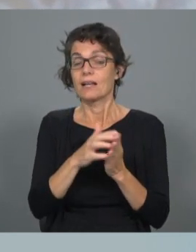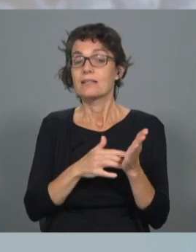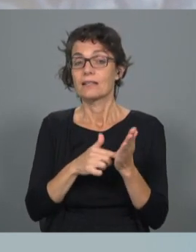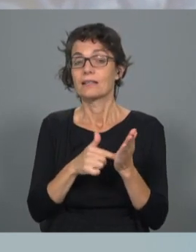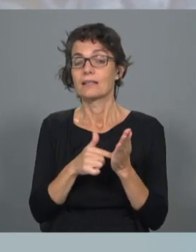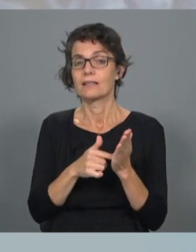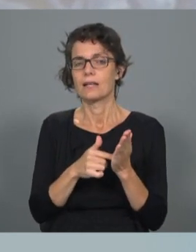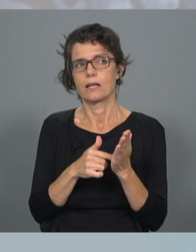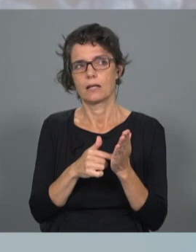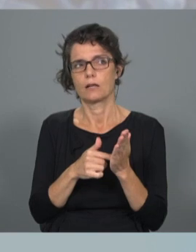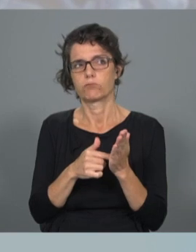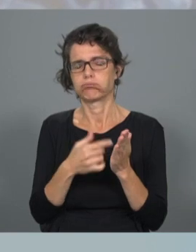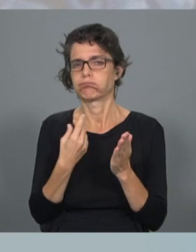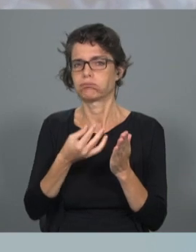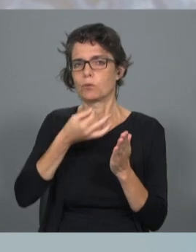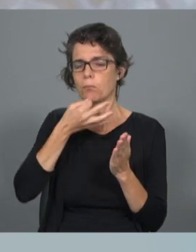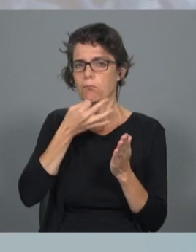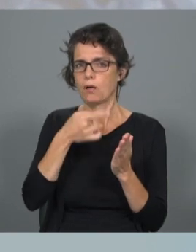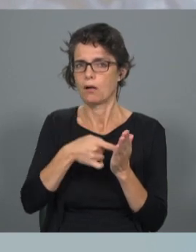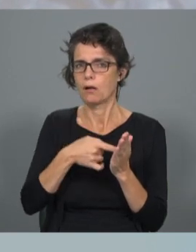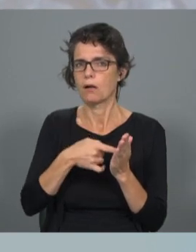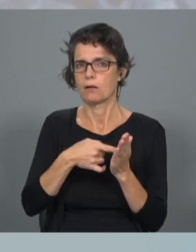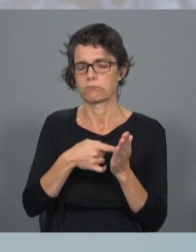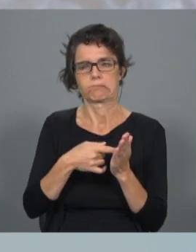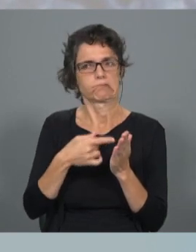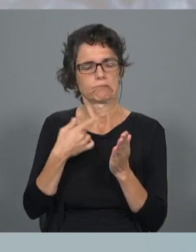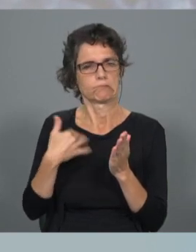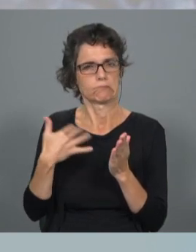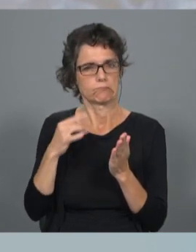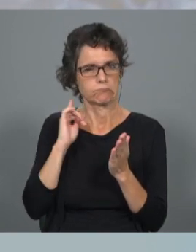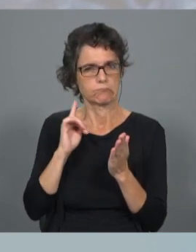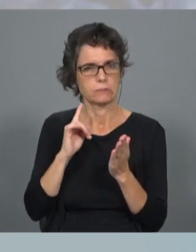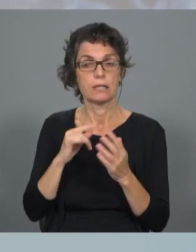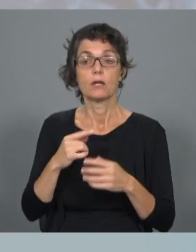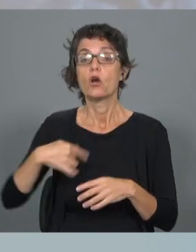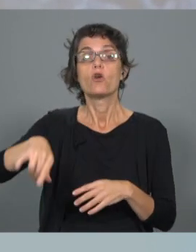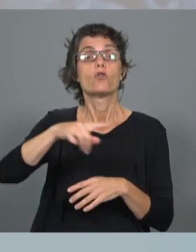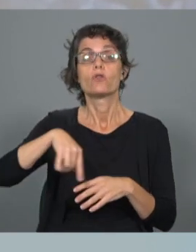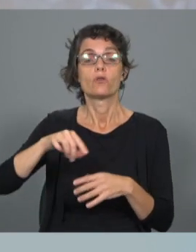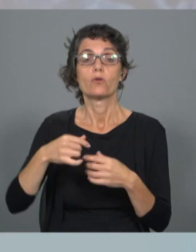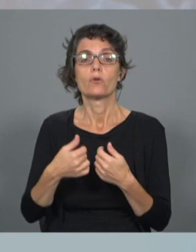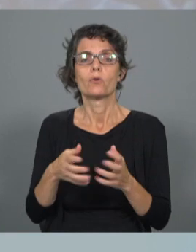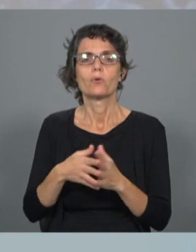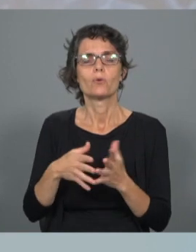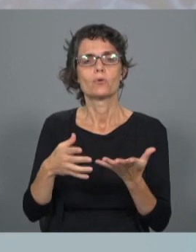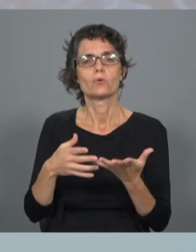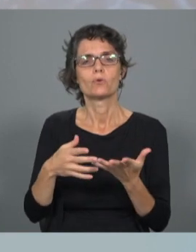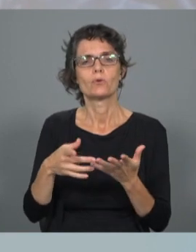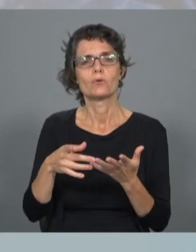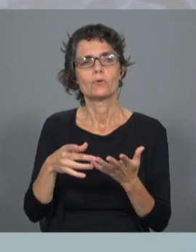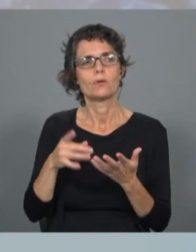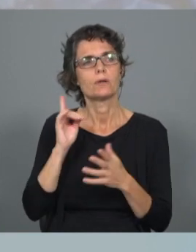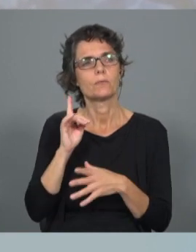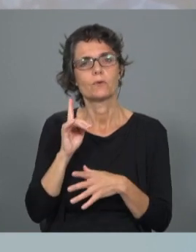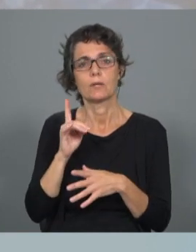lindíssimo e profundo, né? Que todos nós somos convidados, mesmo em família, a escutar, a ler